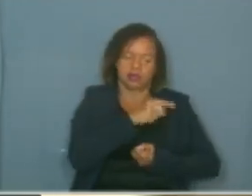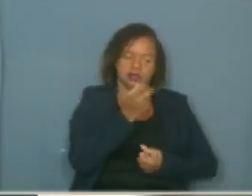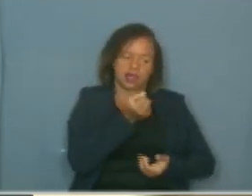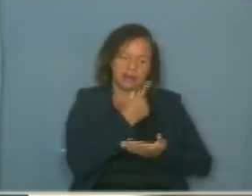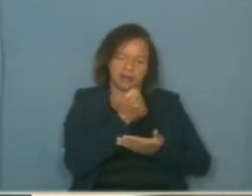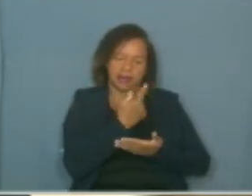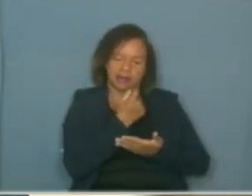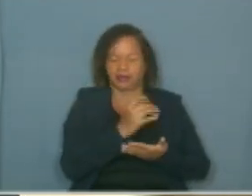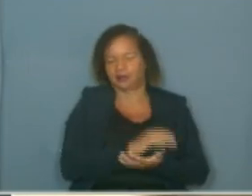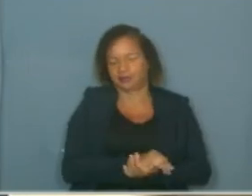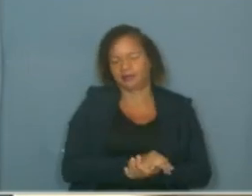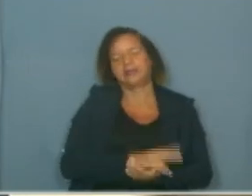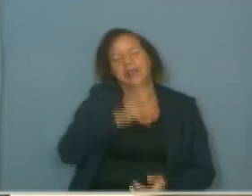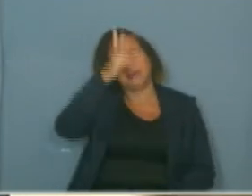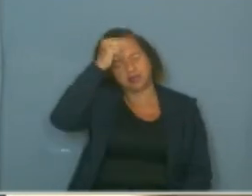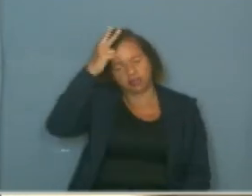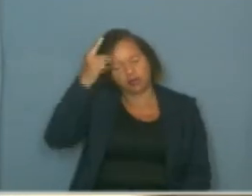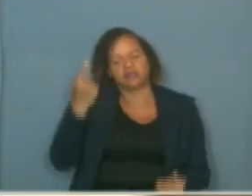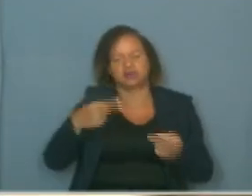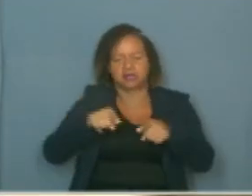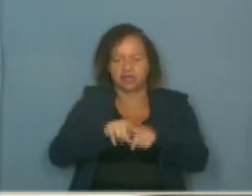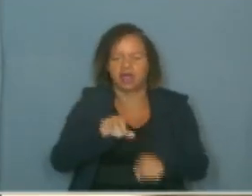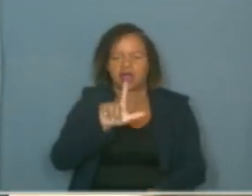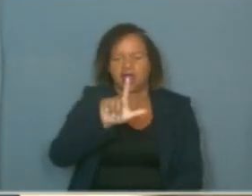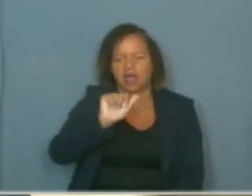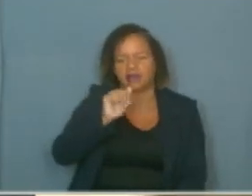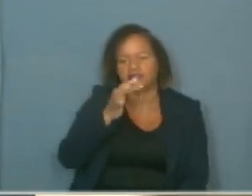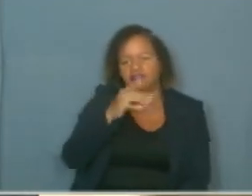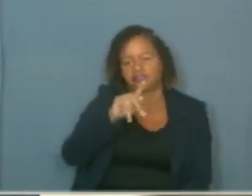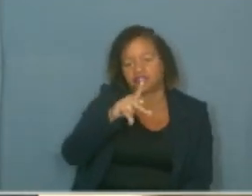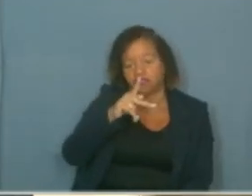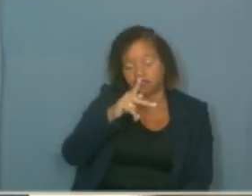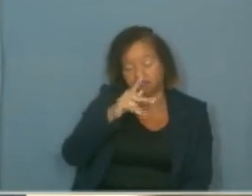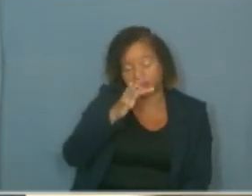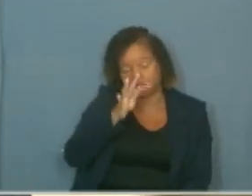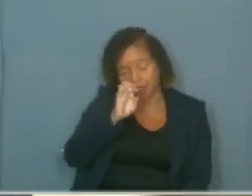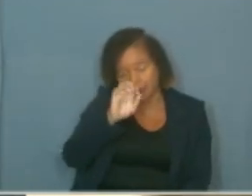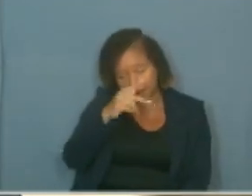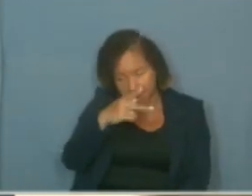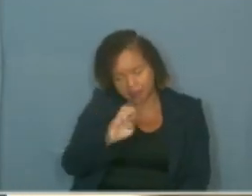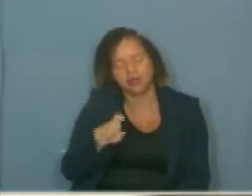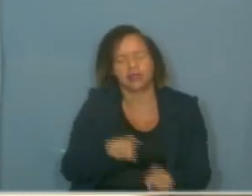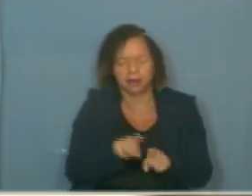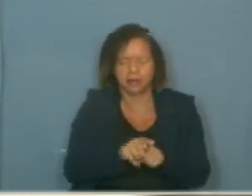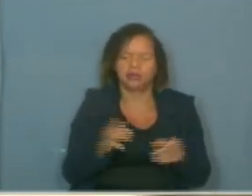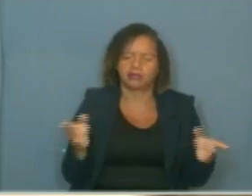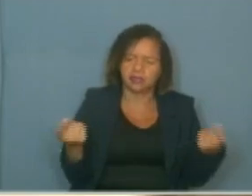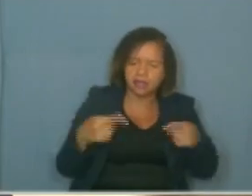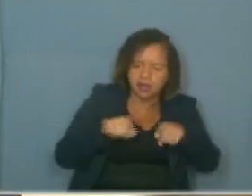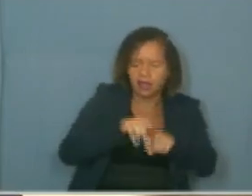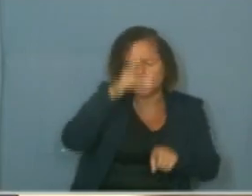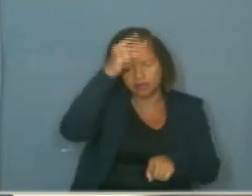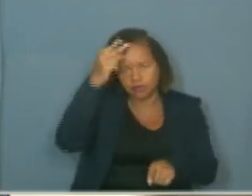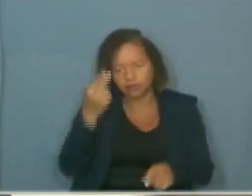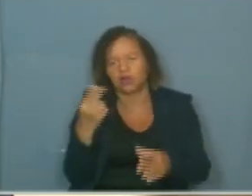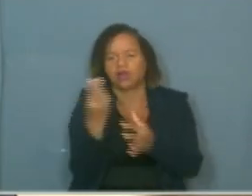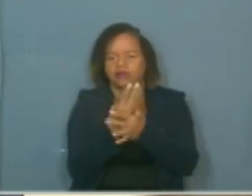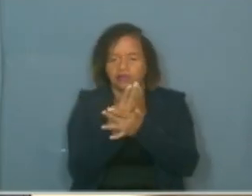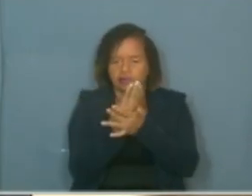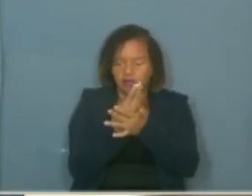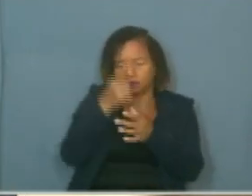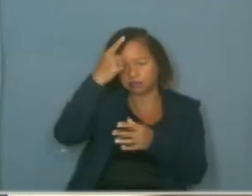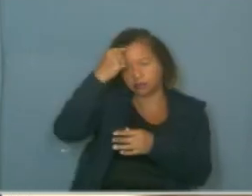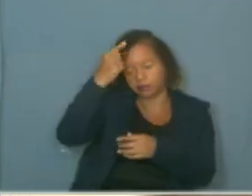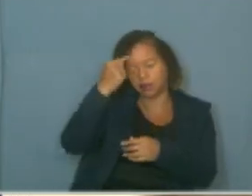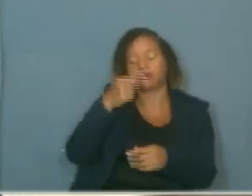A prefeitura pode fazer parceria com o LAFEP, a prefeitura pode fazer parcerias com universidades para produzir pesquisa. A partir desse projeto de lei,